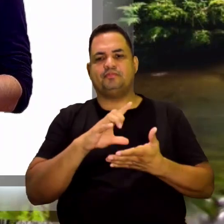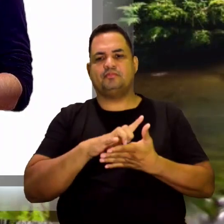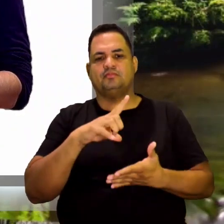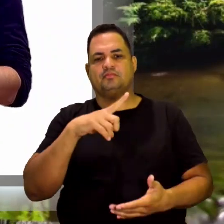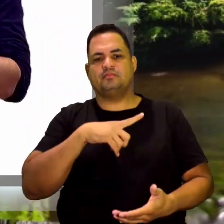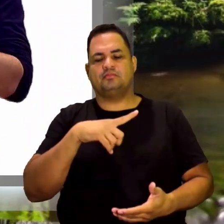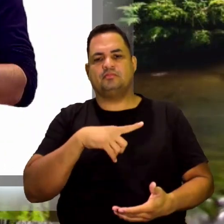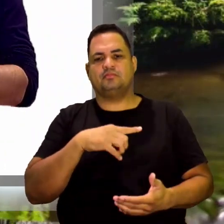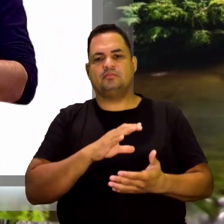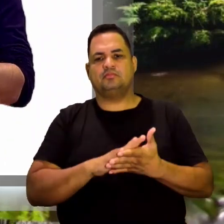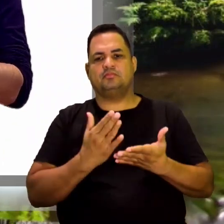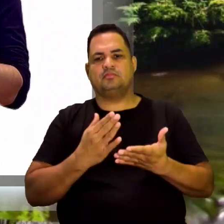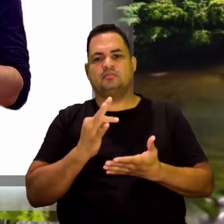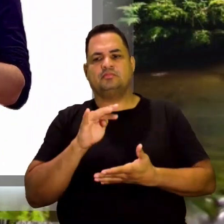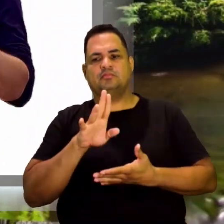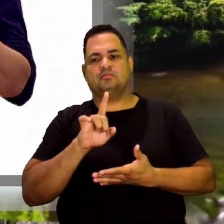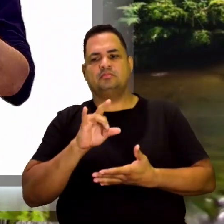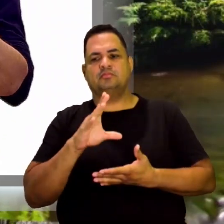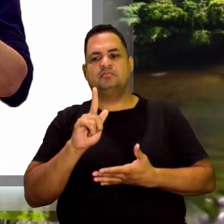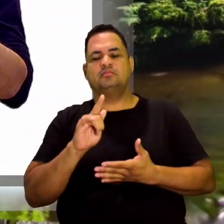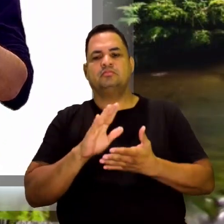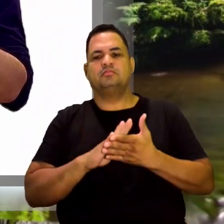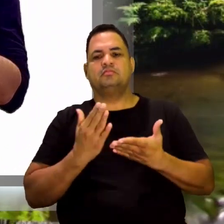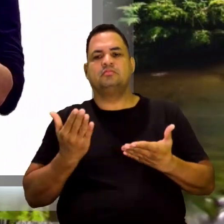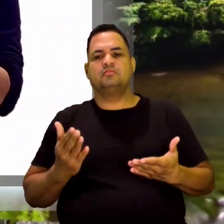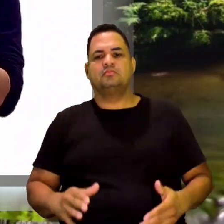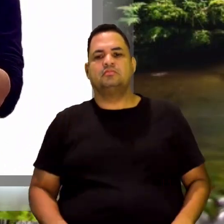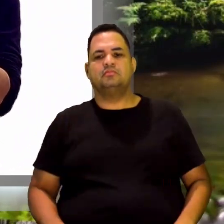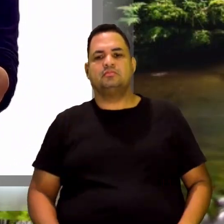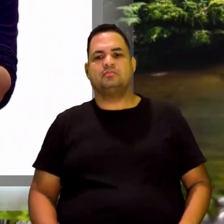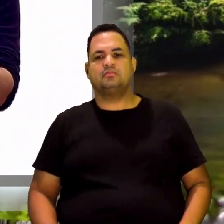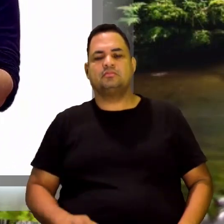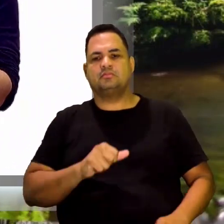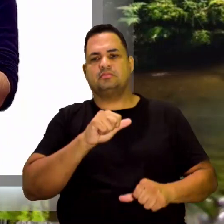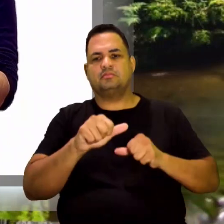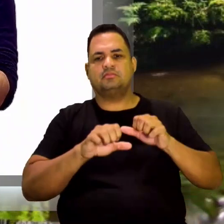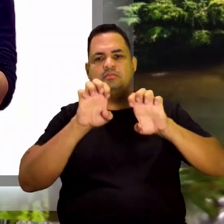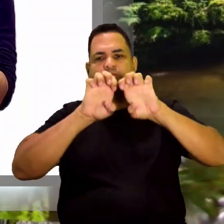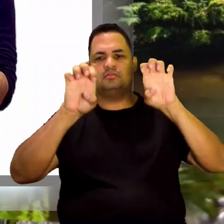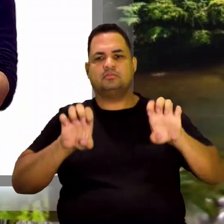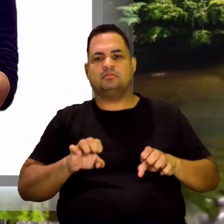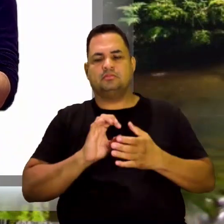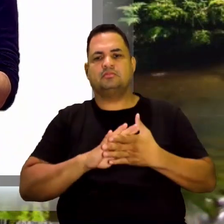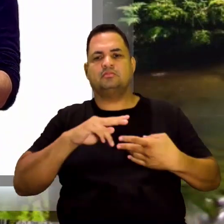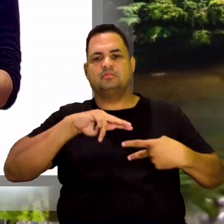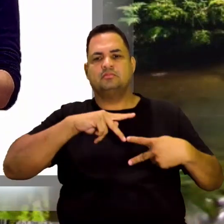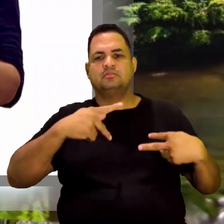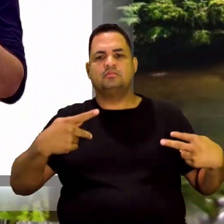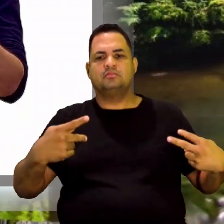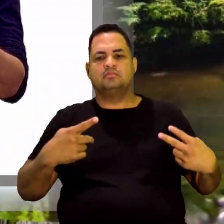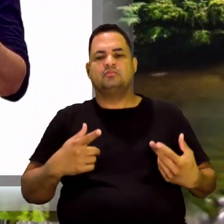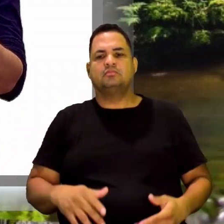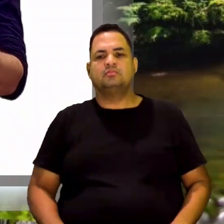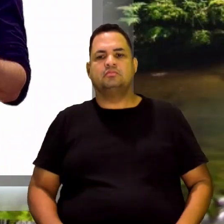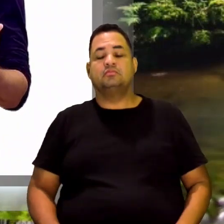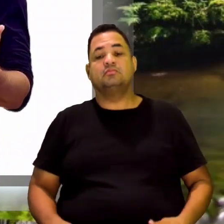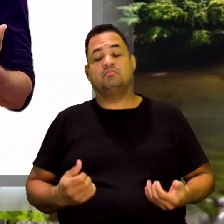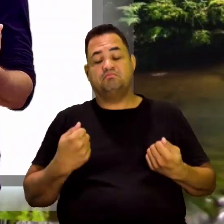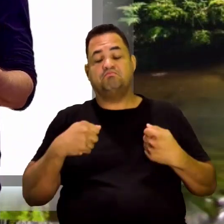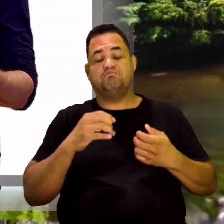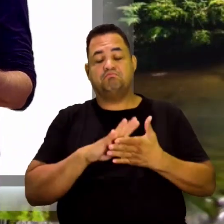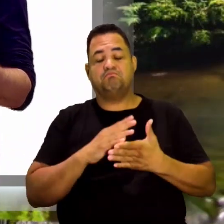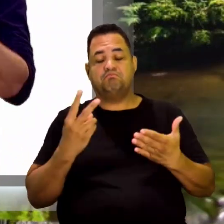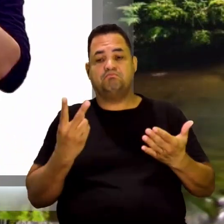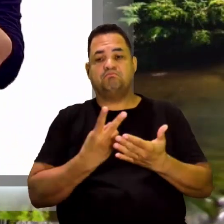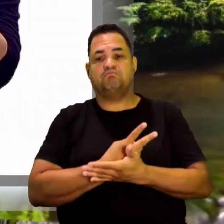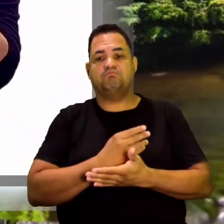efeito aí teratogênico, ou seja, vai mudar a estrutura, né, do seu DNA. Isso pode